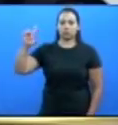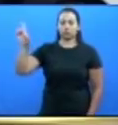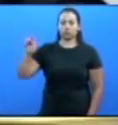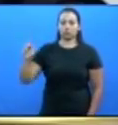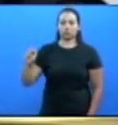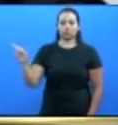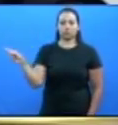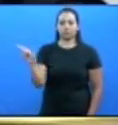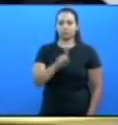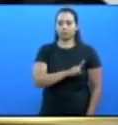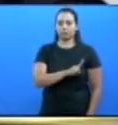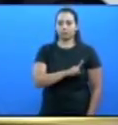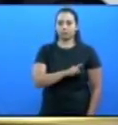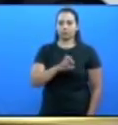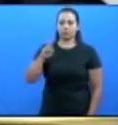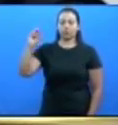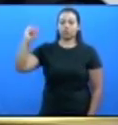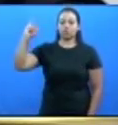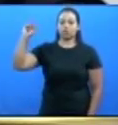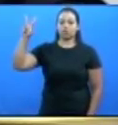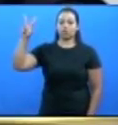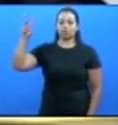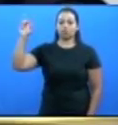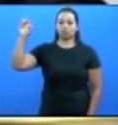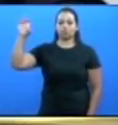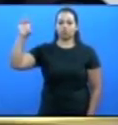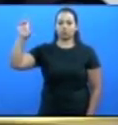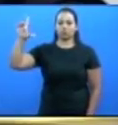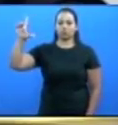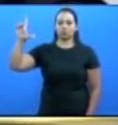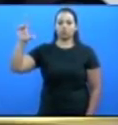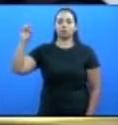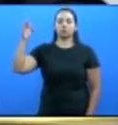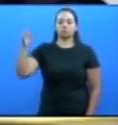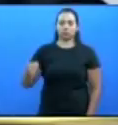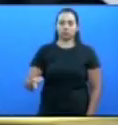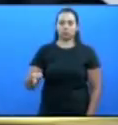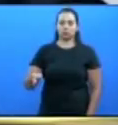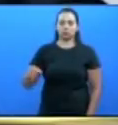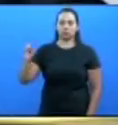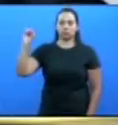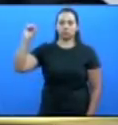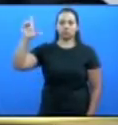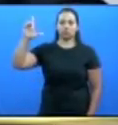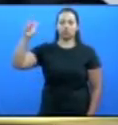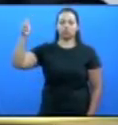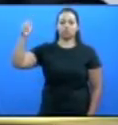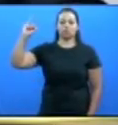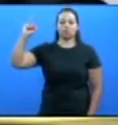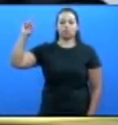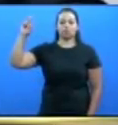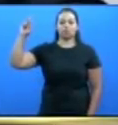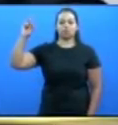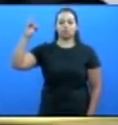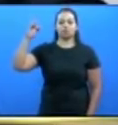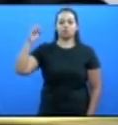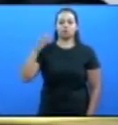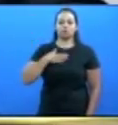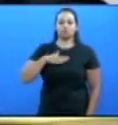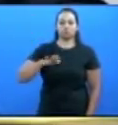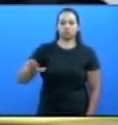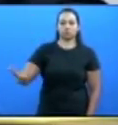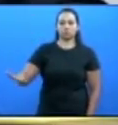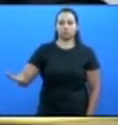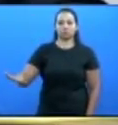Não. Rivael Papinha. Sim. Olair Bosco. Sim. Doutor Nava.